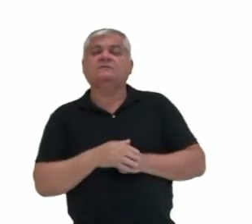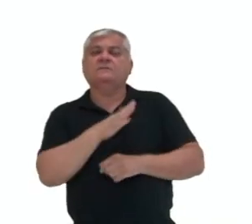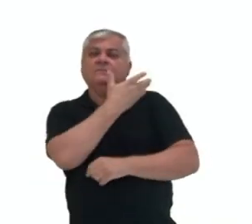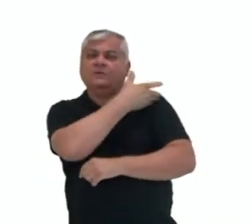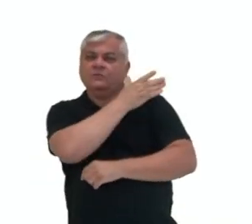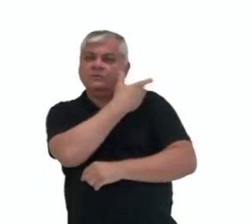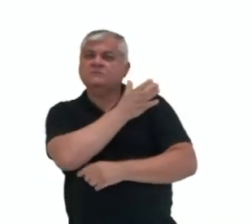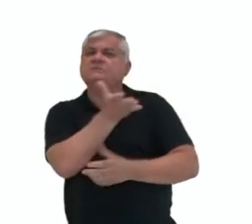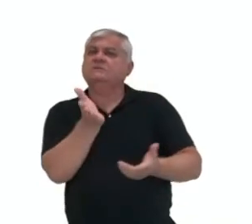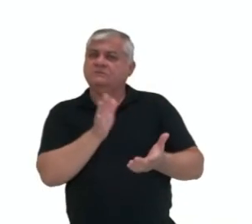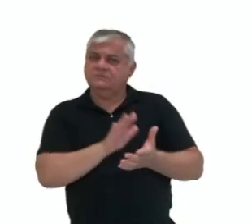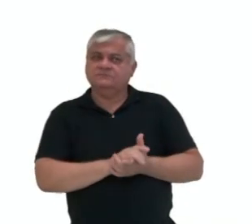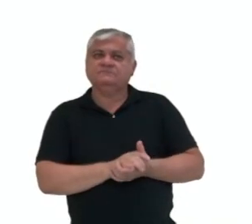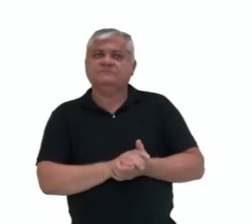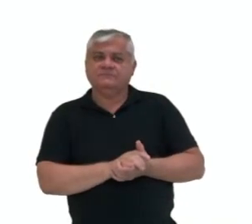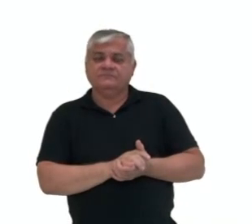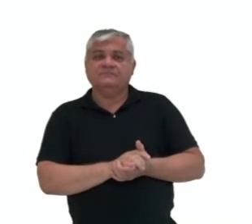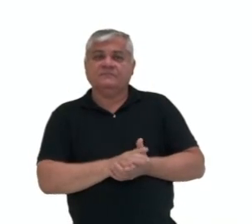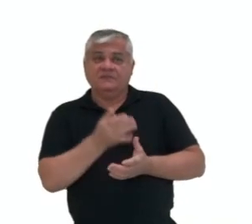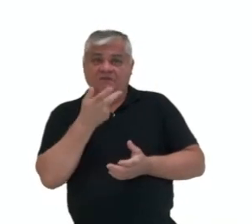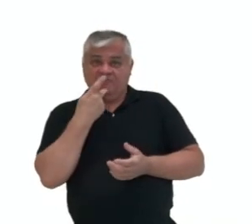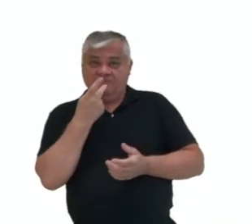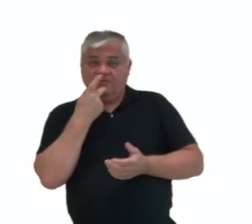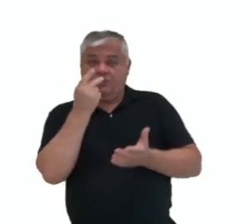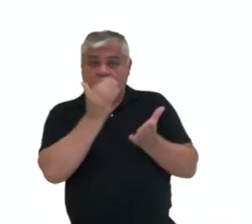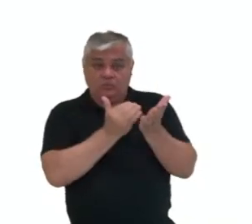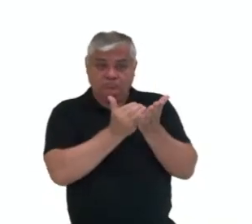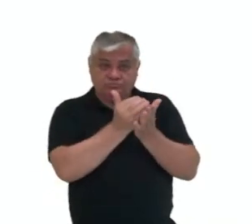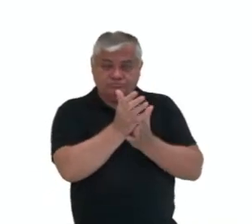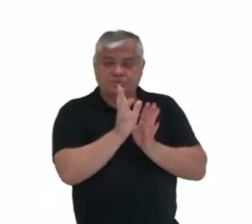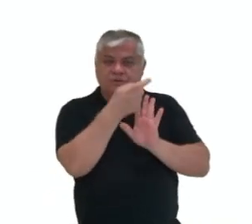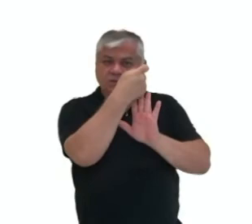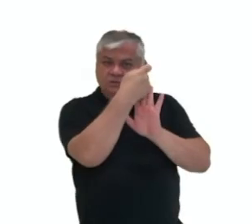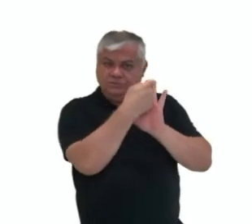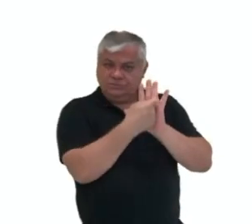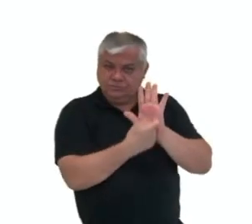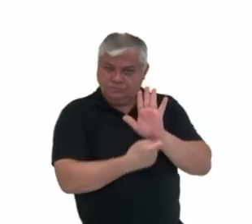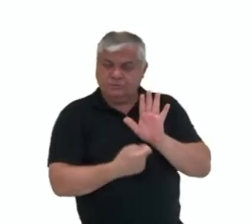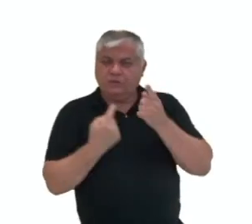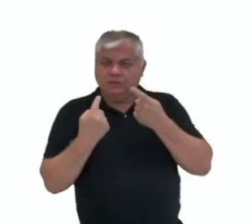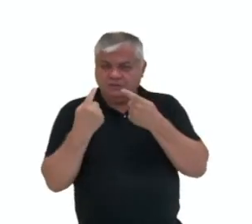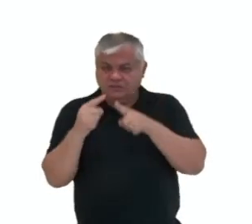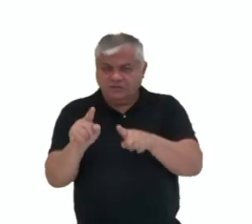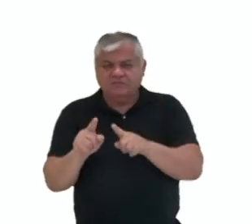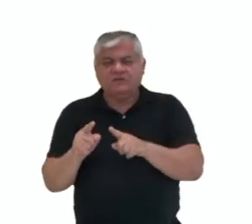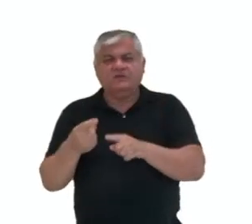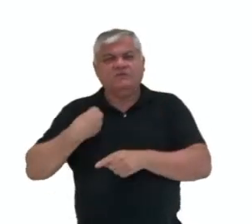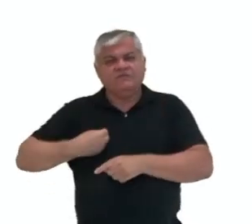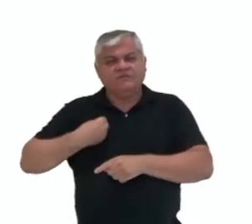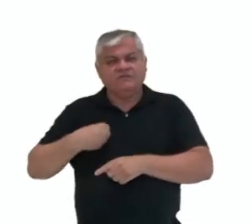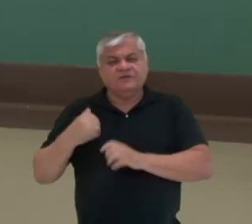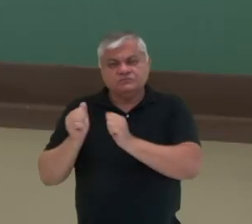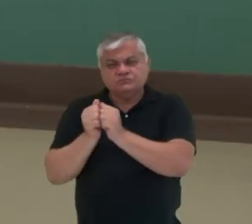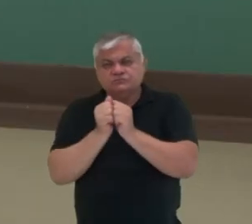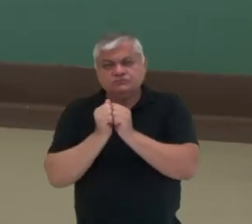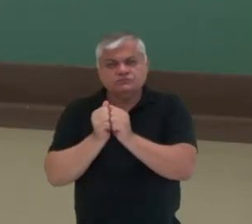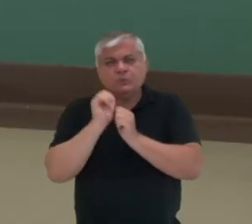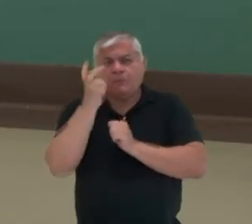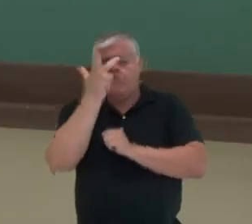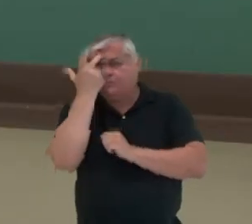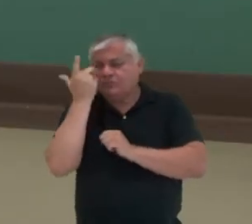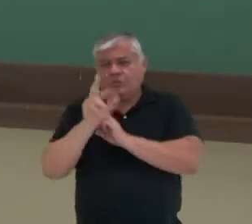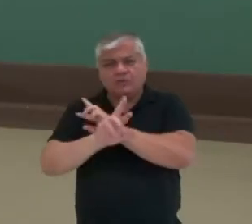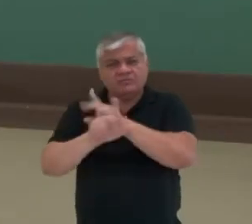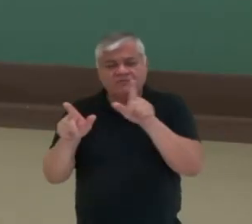preconceito, né? Então, quando eu começo a trabalhar o desafio de se conviver com a diferença, eu sei que